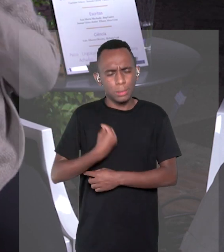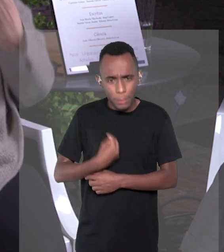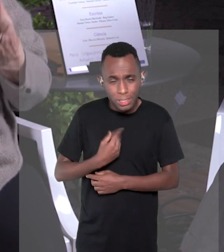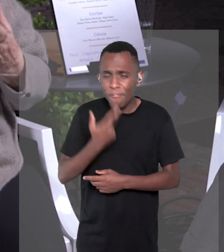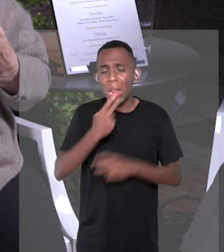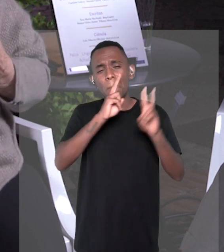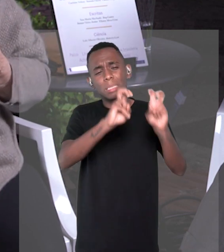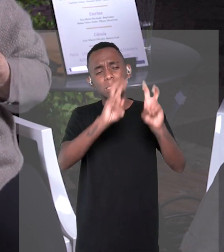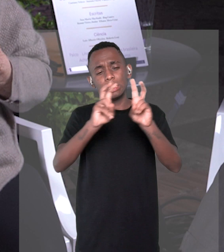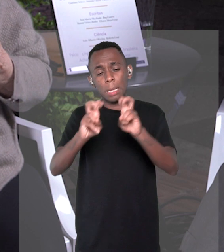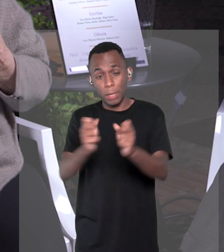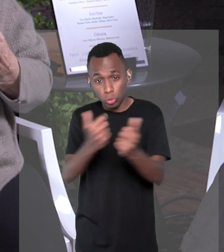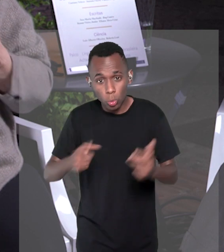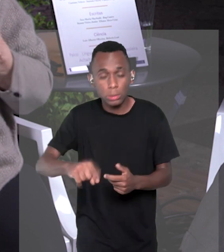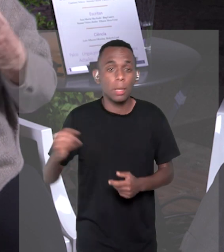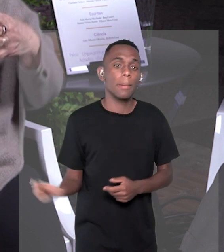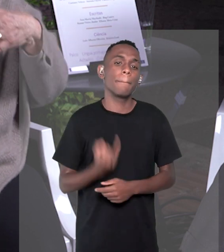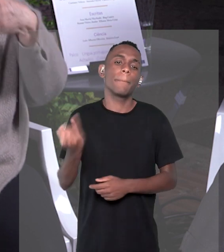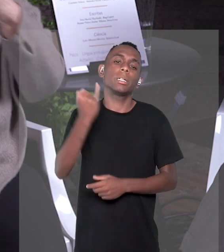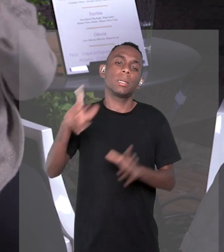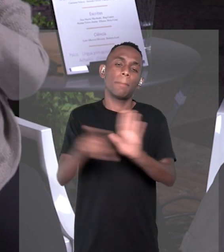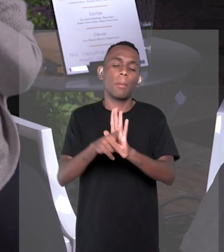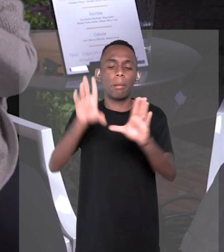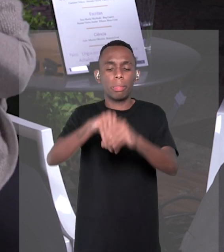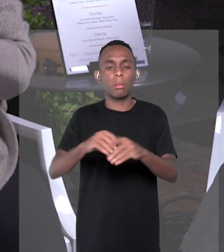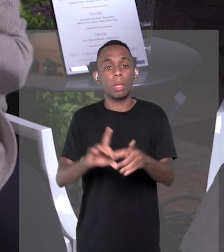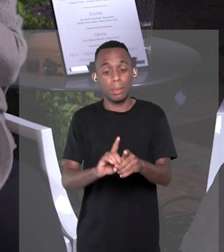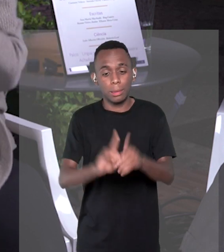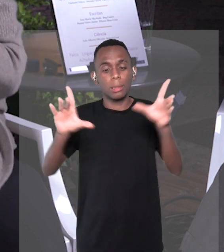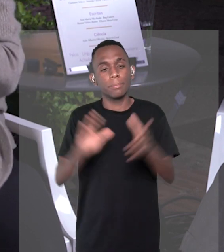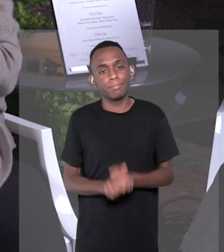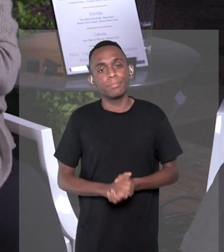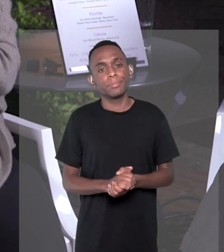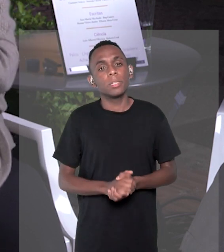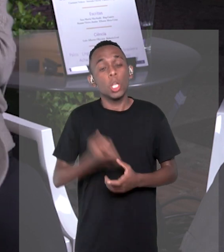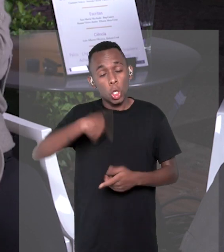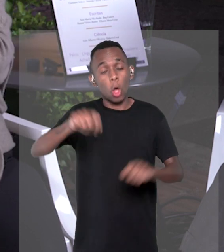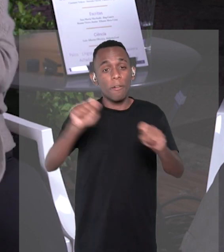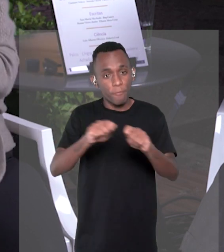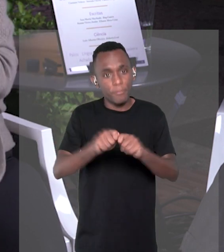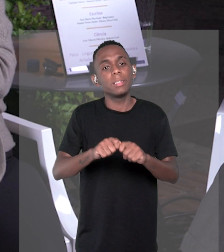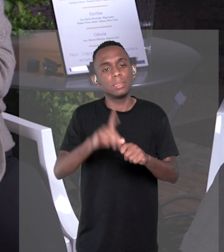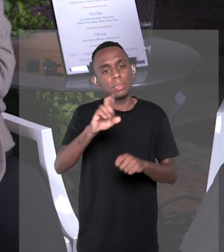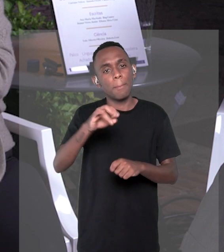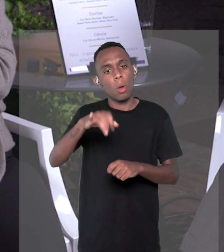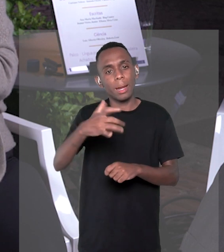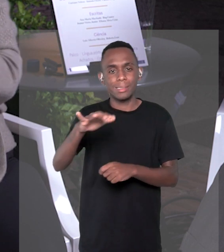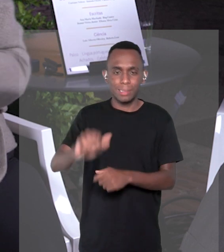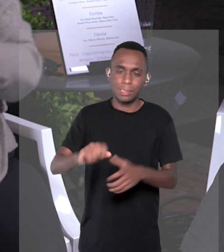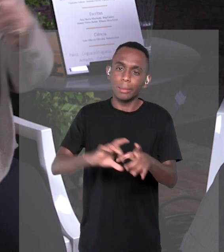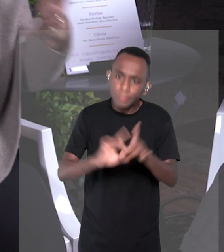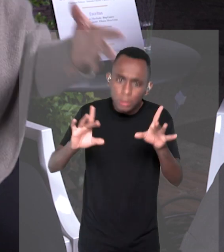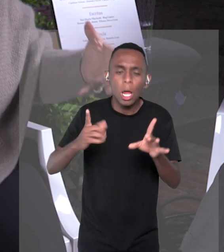aflições e alegrias minhas. Enfim, foi uma noite em que houve sinceridade e realidade.